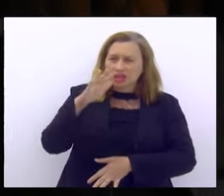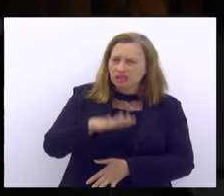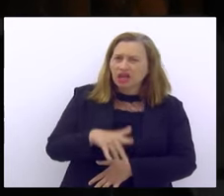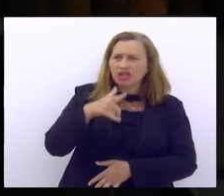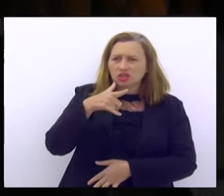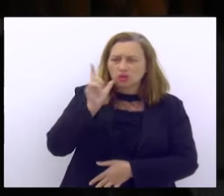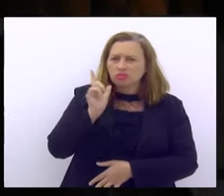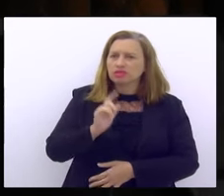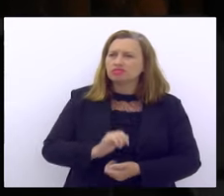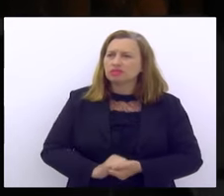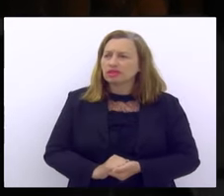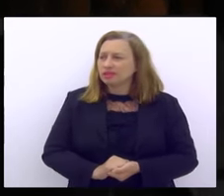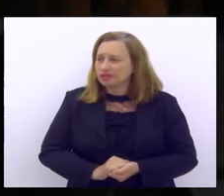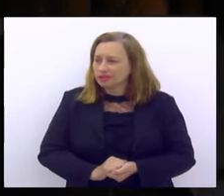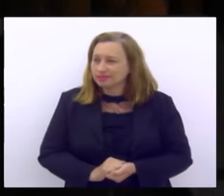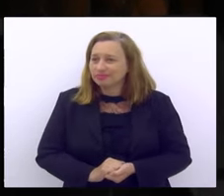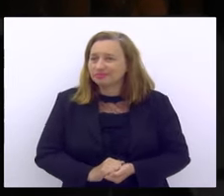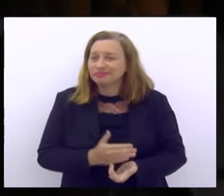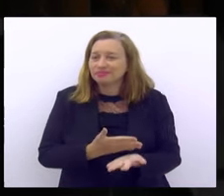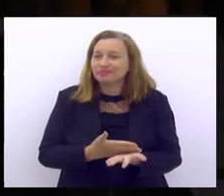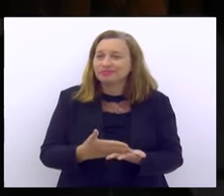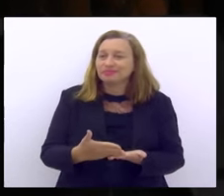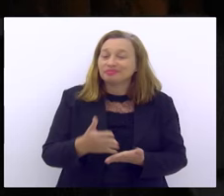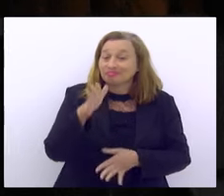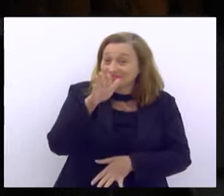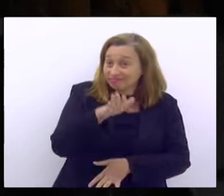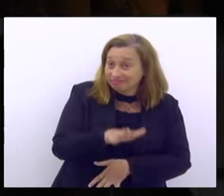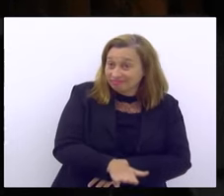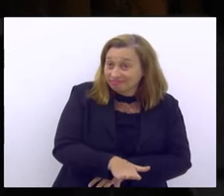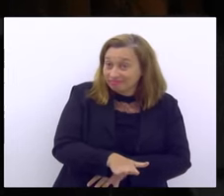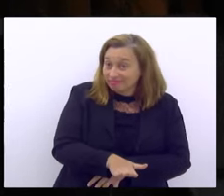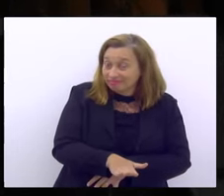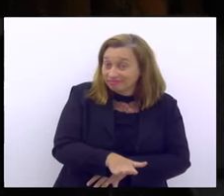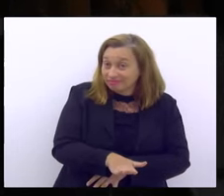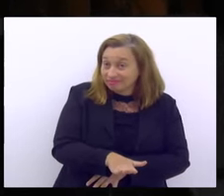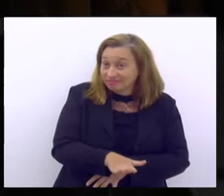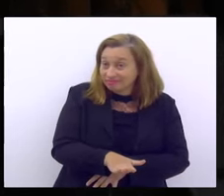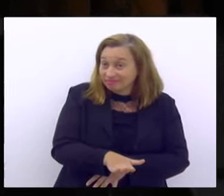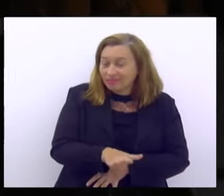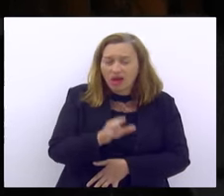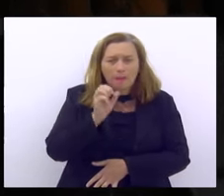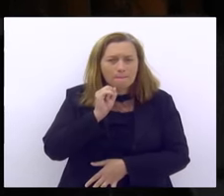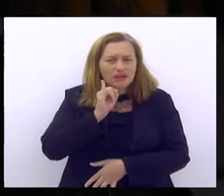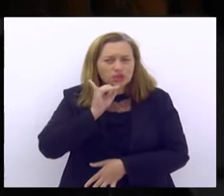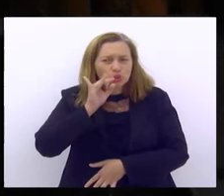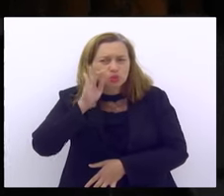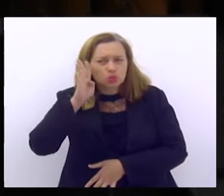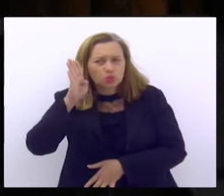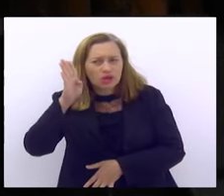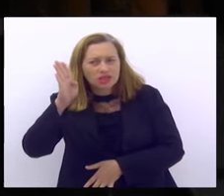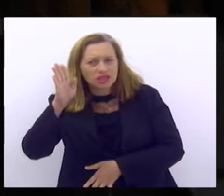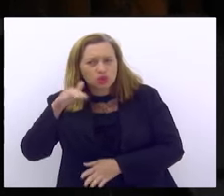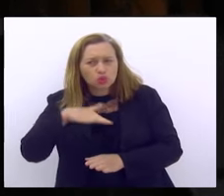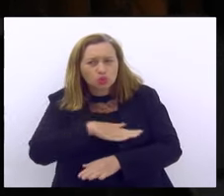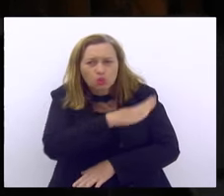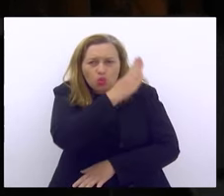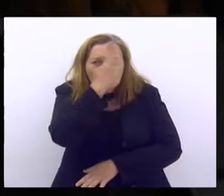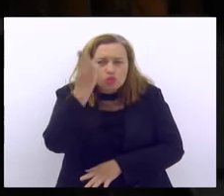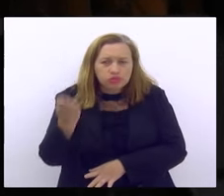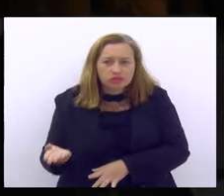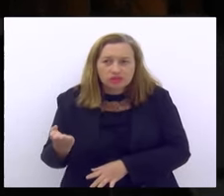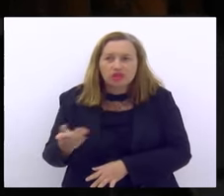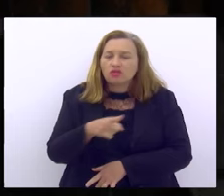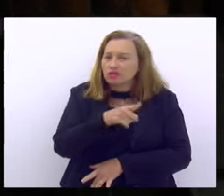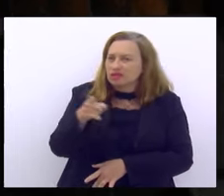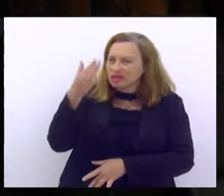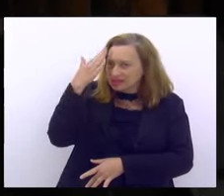ontem. Aliás, iniciou na tarde e foi madrugada dentro. Todos sabem, e